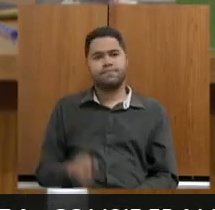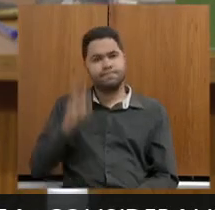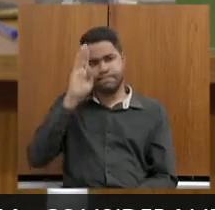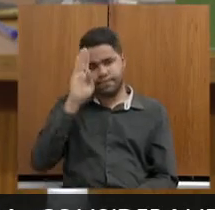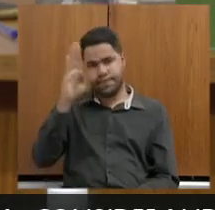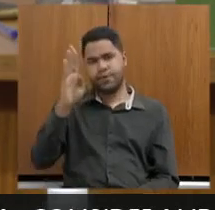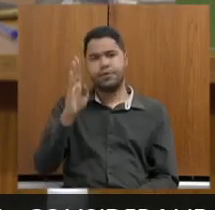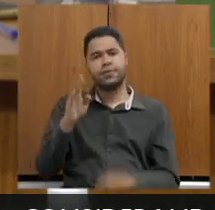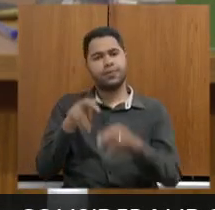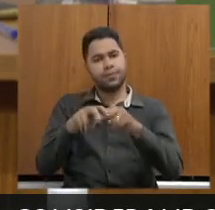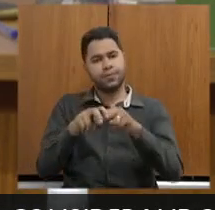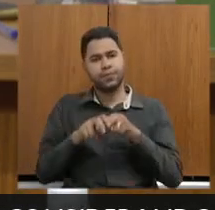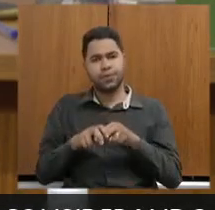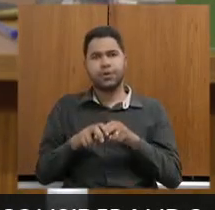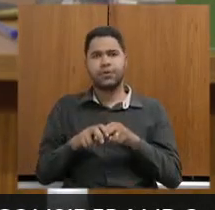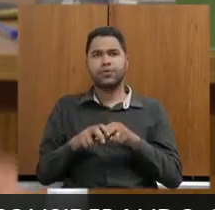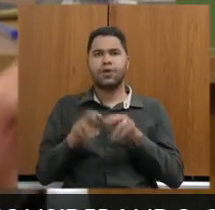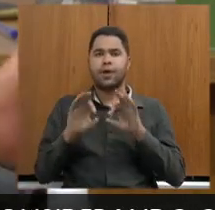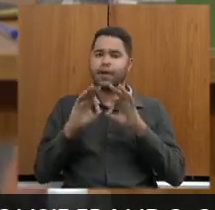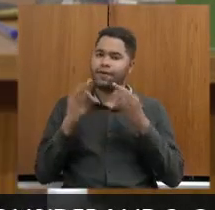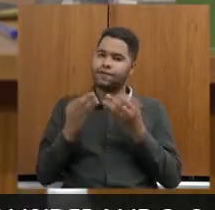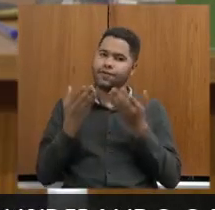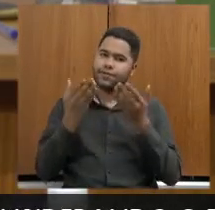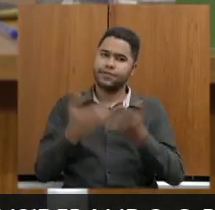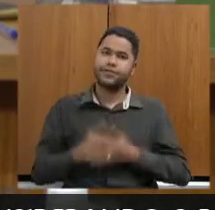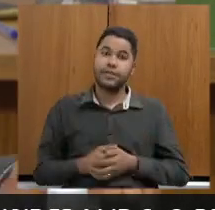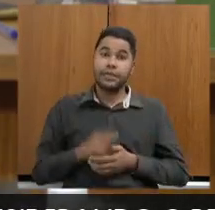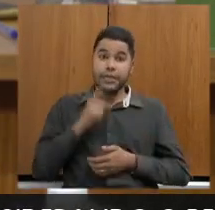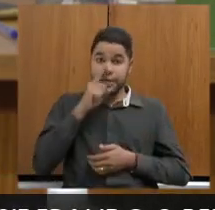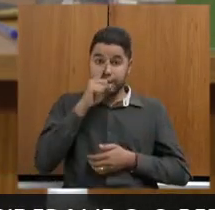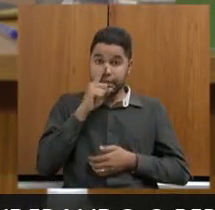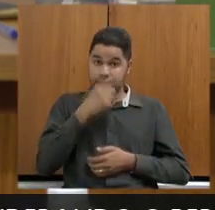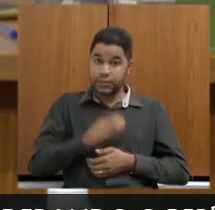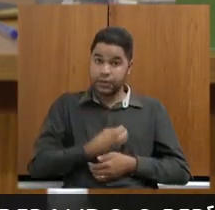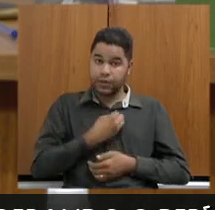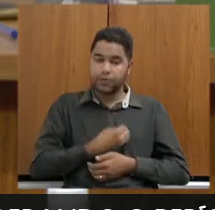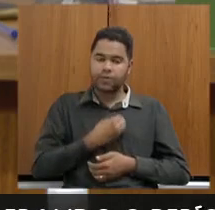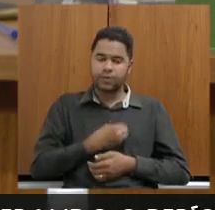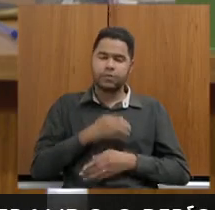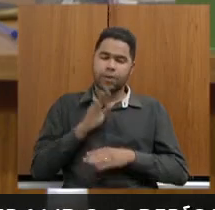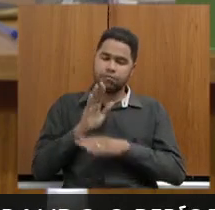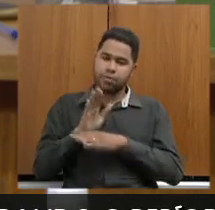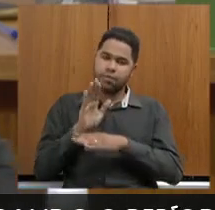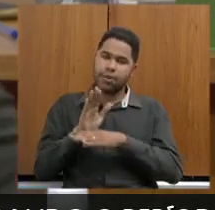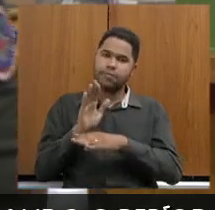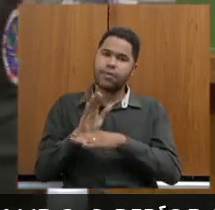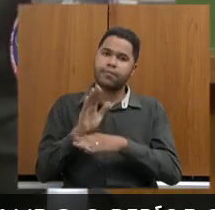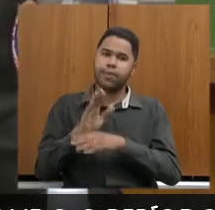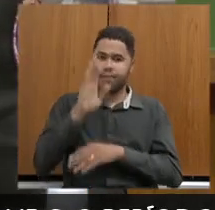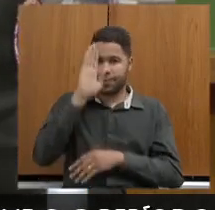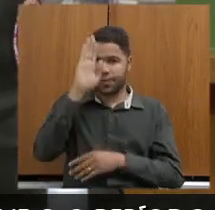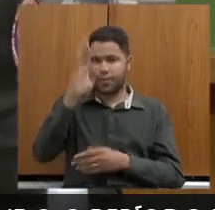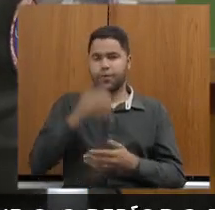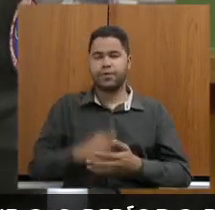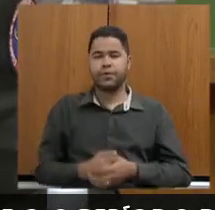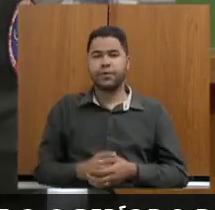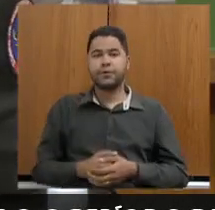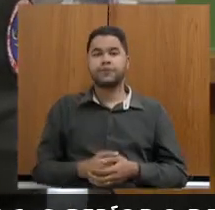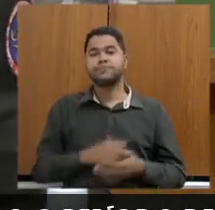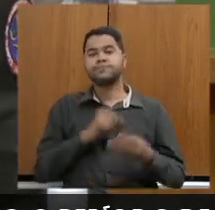isso que nós chegamos a casa do familiar do Senhor se tem risco a vida a gente vai atender ali com prioridade